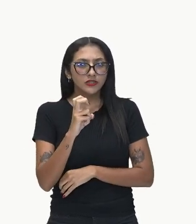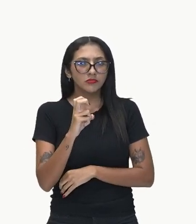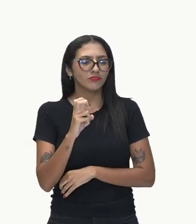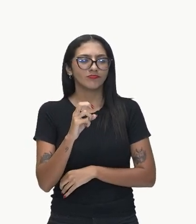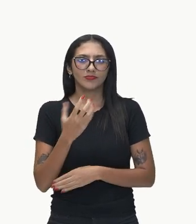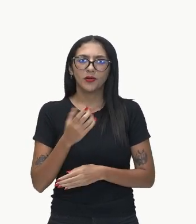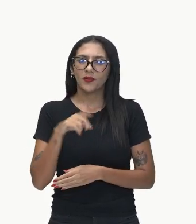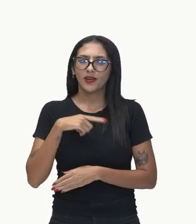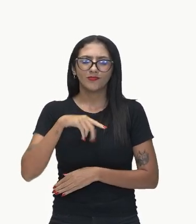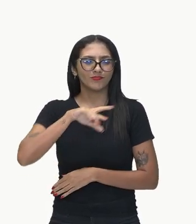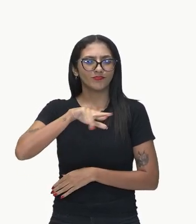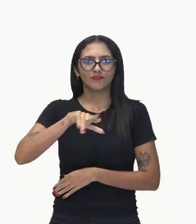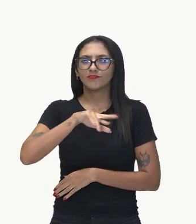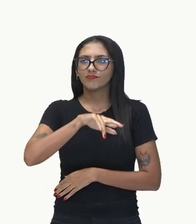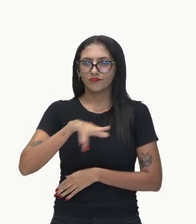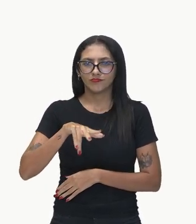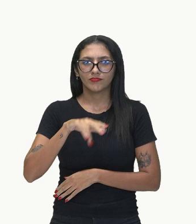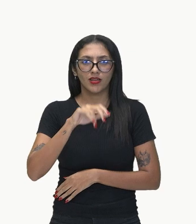aromática, ela vai ser